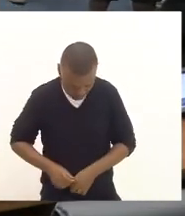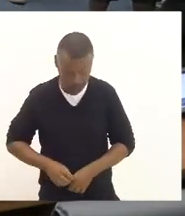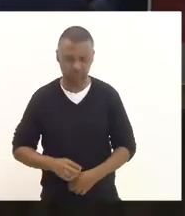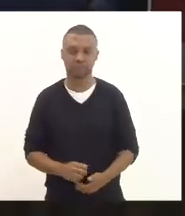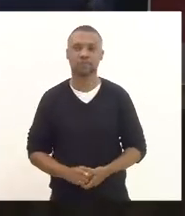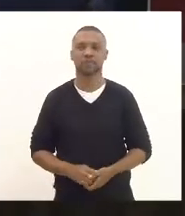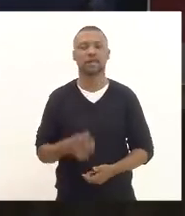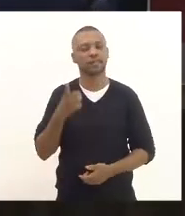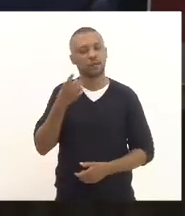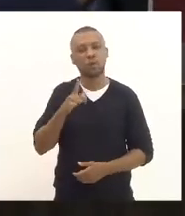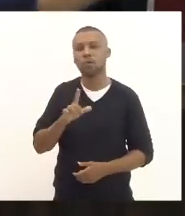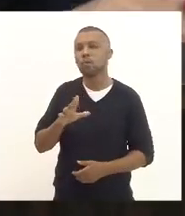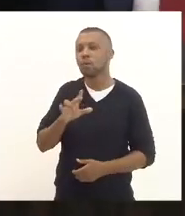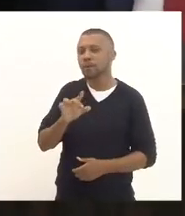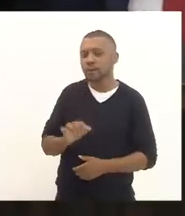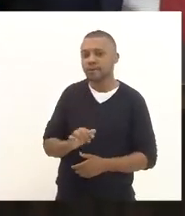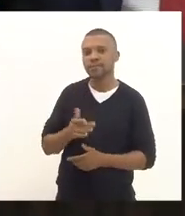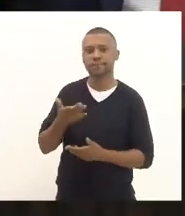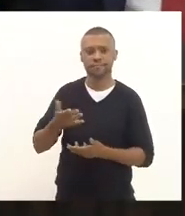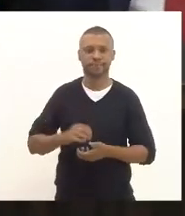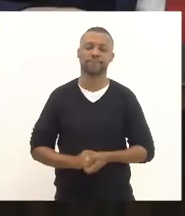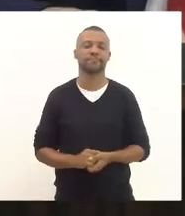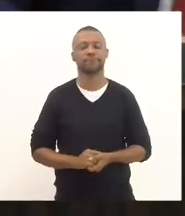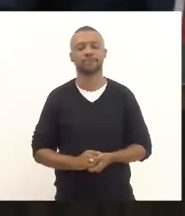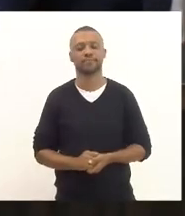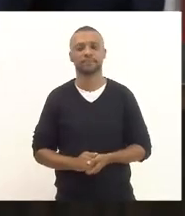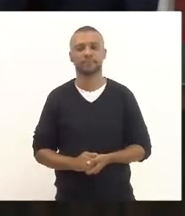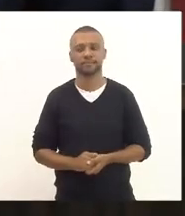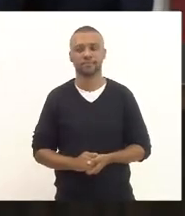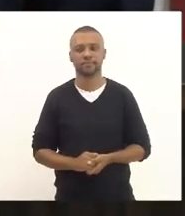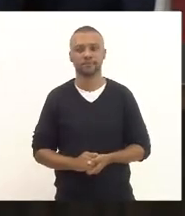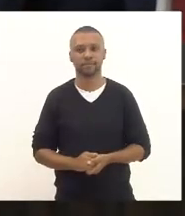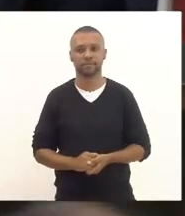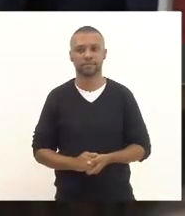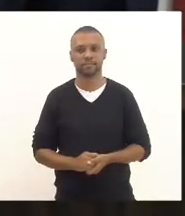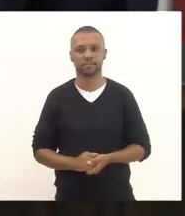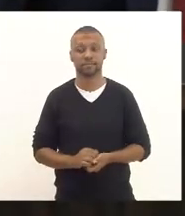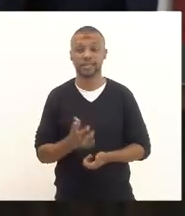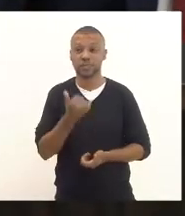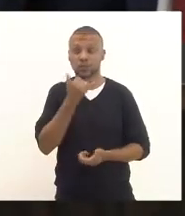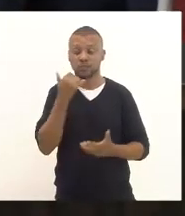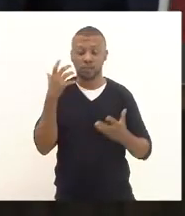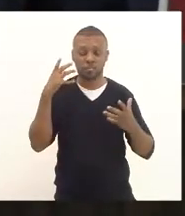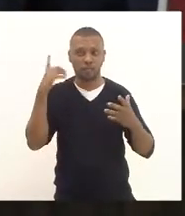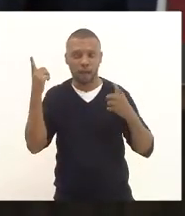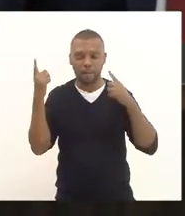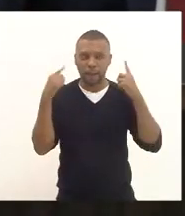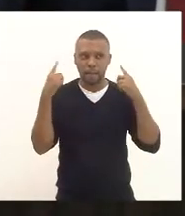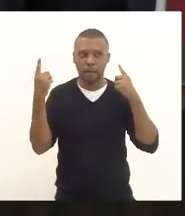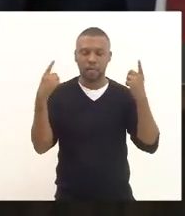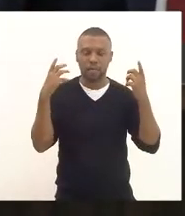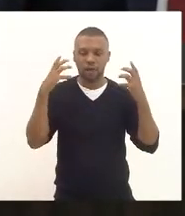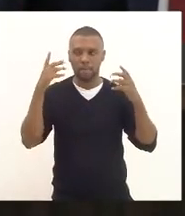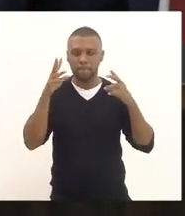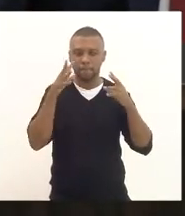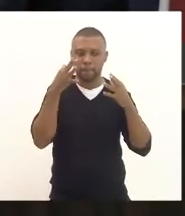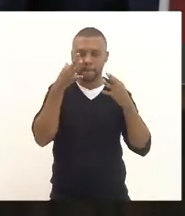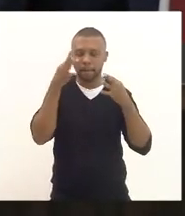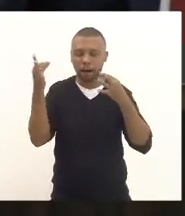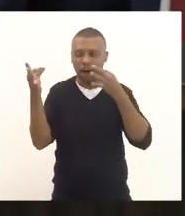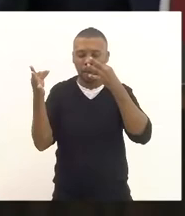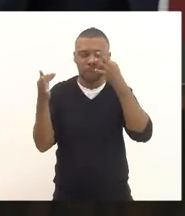o Deputado Luiz a Hoje eu tô aqui Stereo molhando aqui